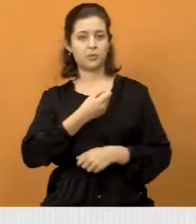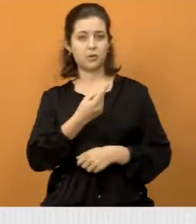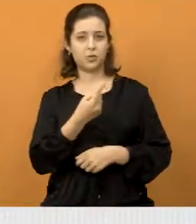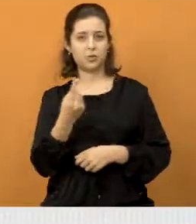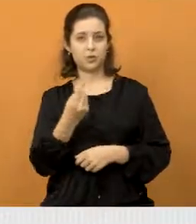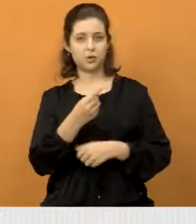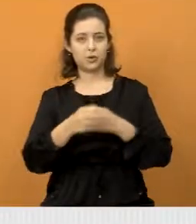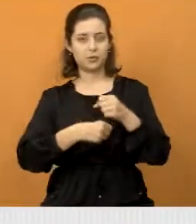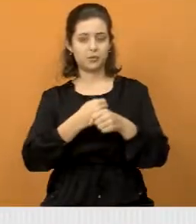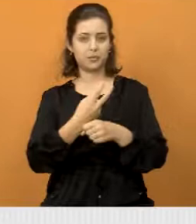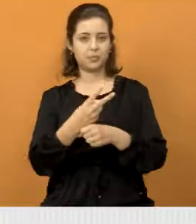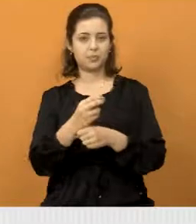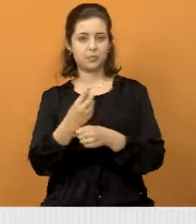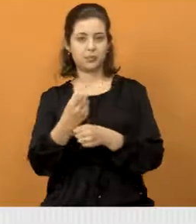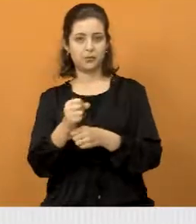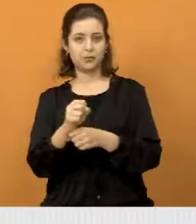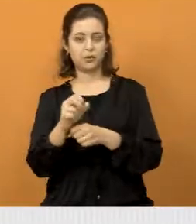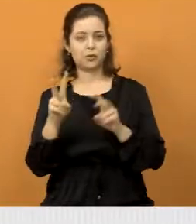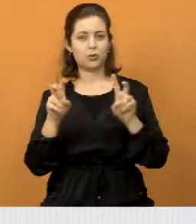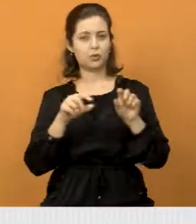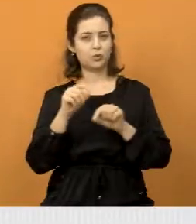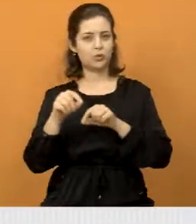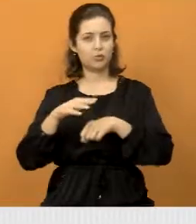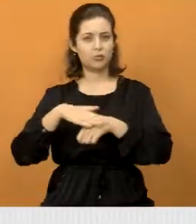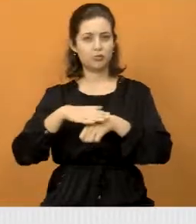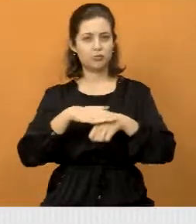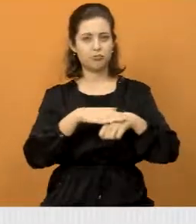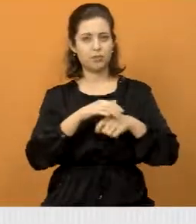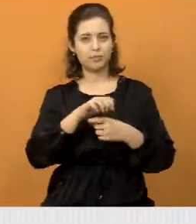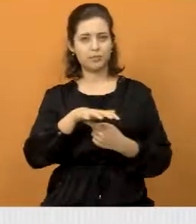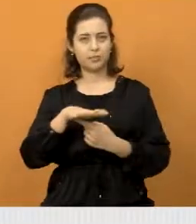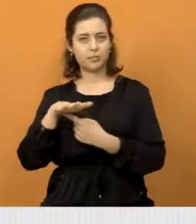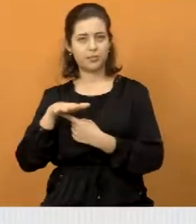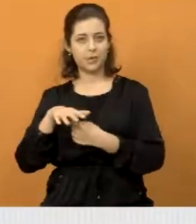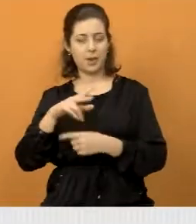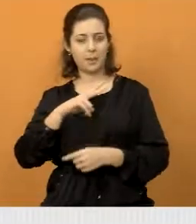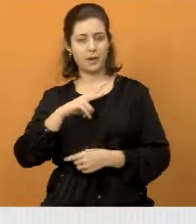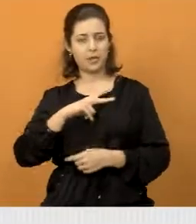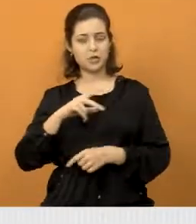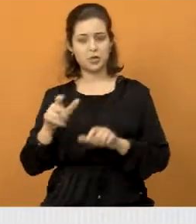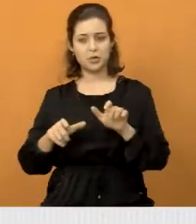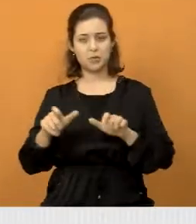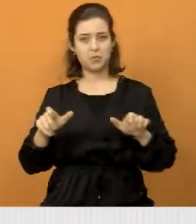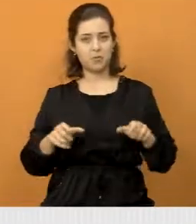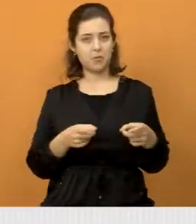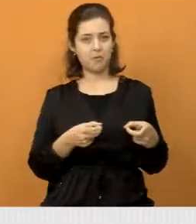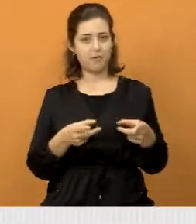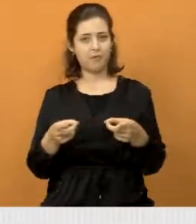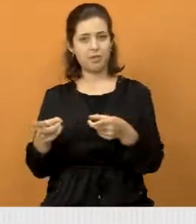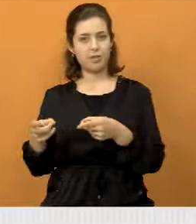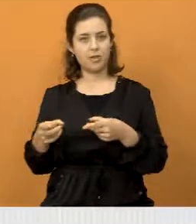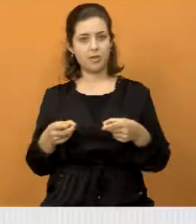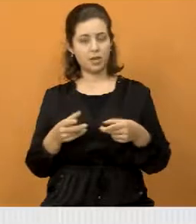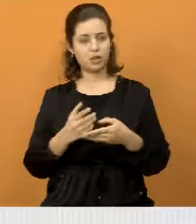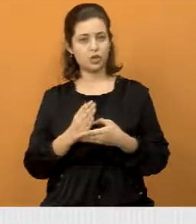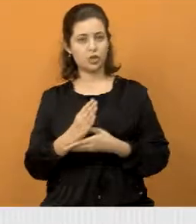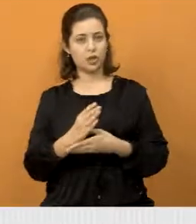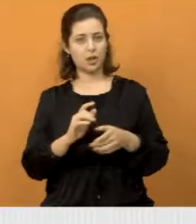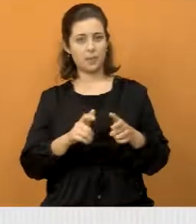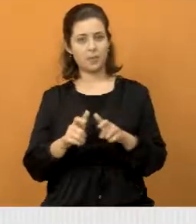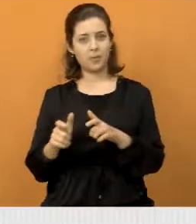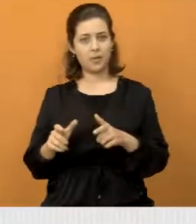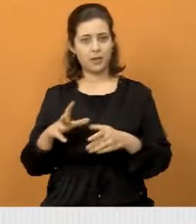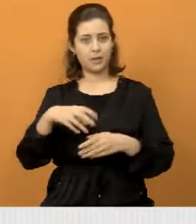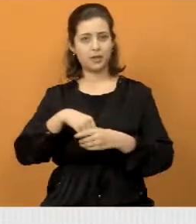2018 o projeto dispõe sobre a realização de feiras por particulares para comercialização direta de bens